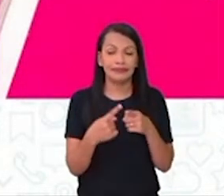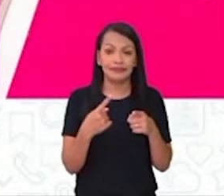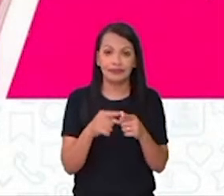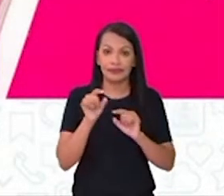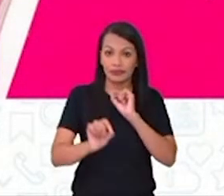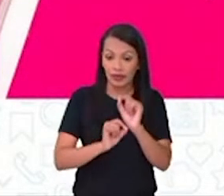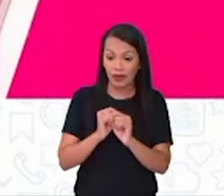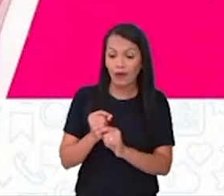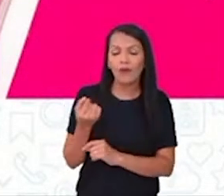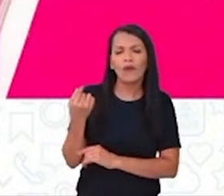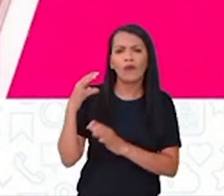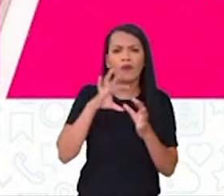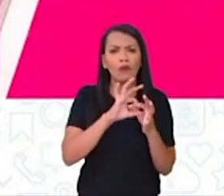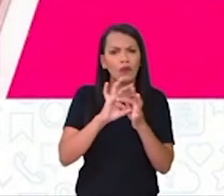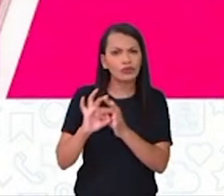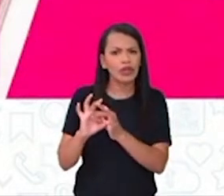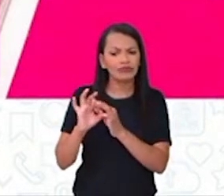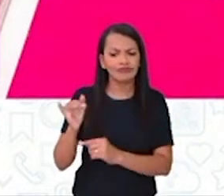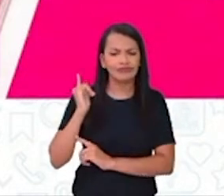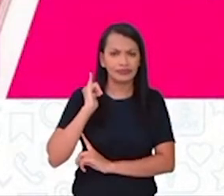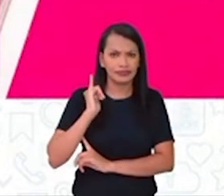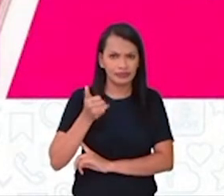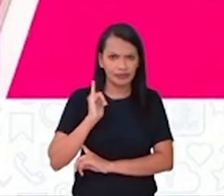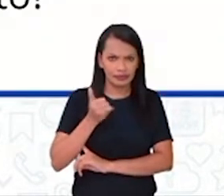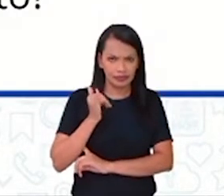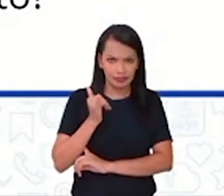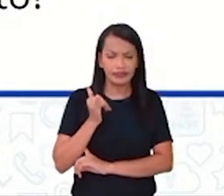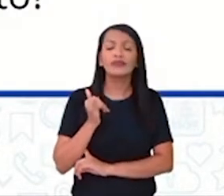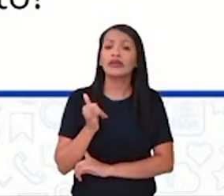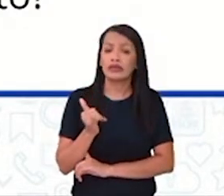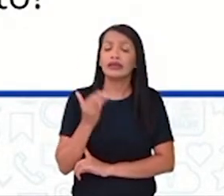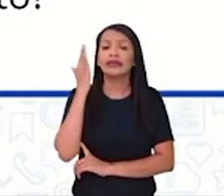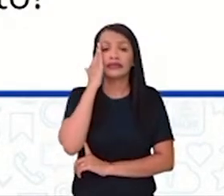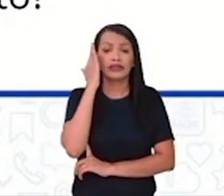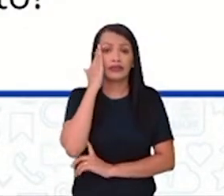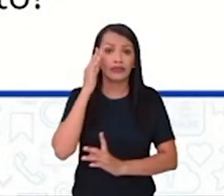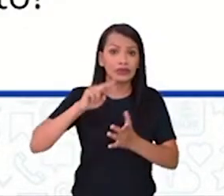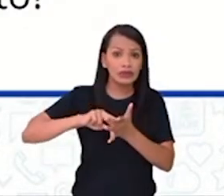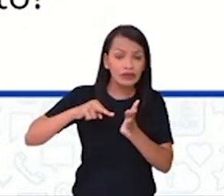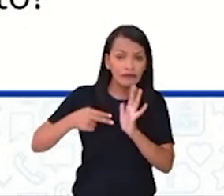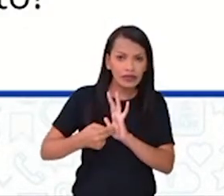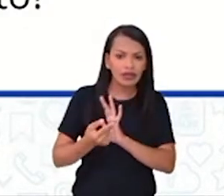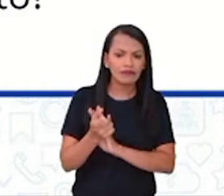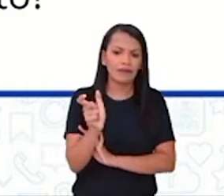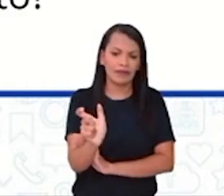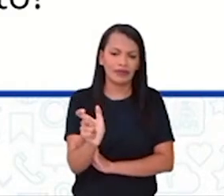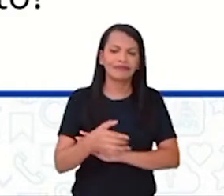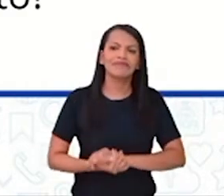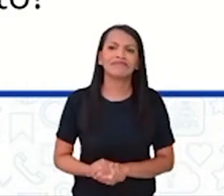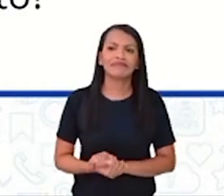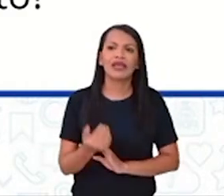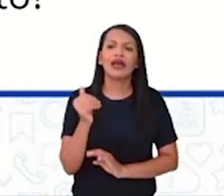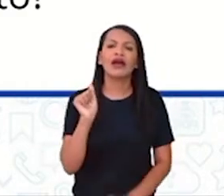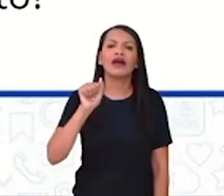do mini-conto permite que diferenciemos os sentidos da palavra. Tá, e já que estamos falando de ambiguidade, o que